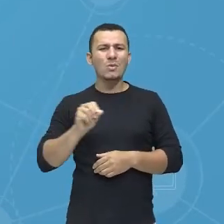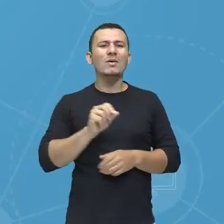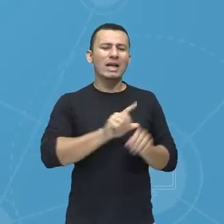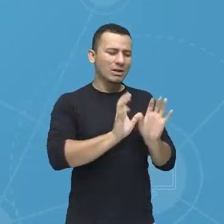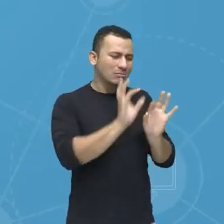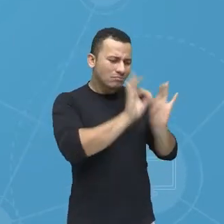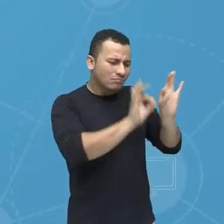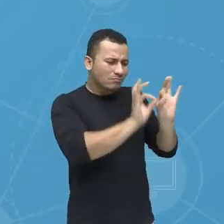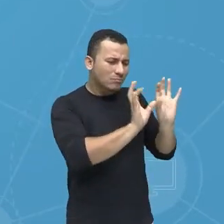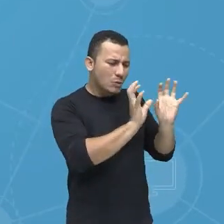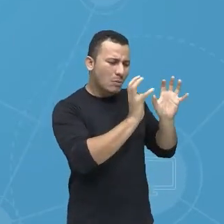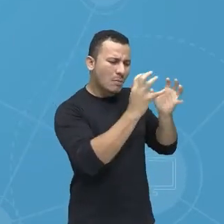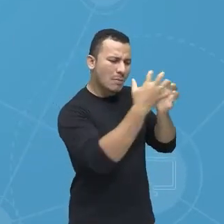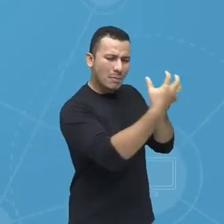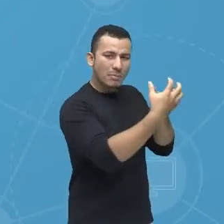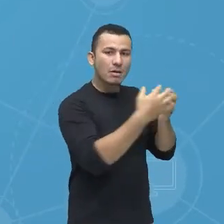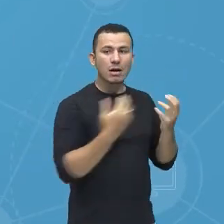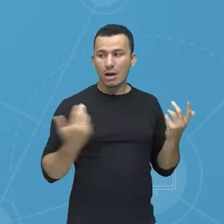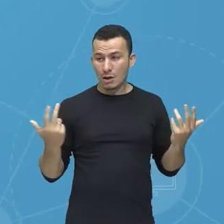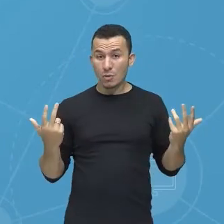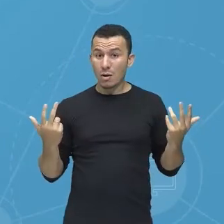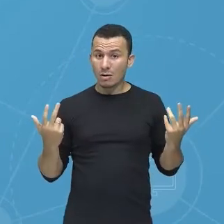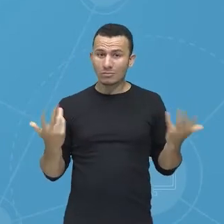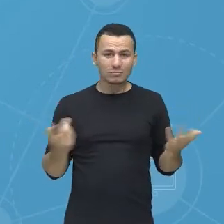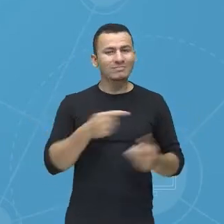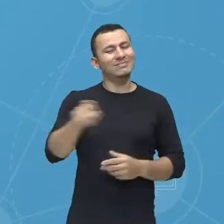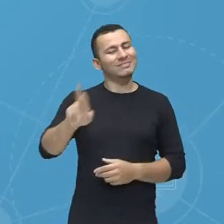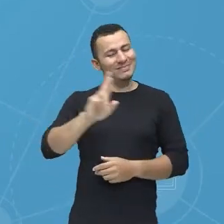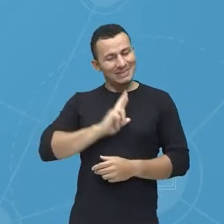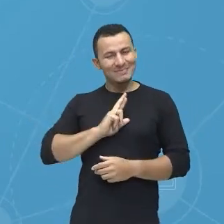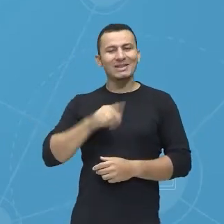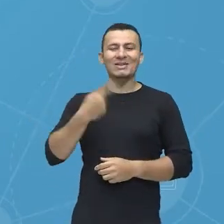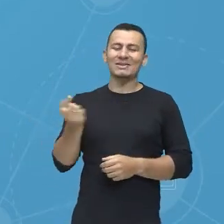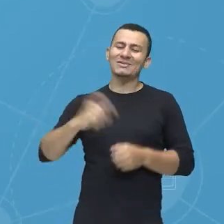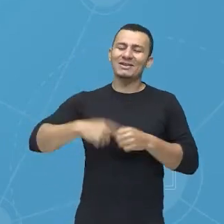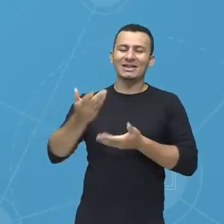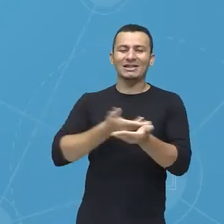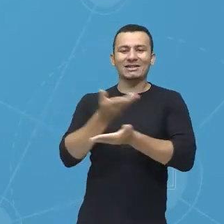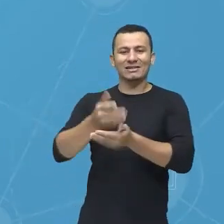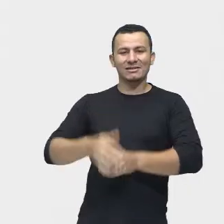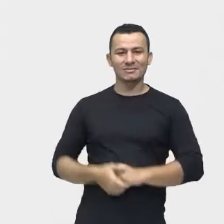analogia, certo? Muito bem. Trabalhando aí, daqui a pouquinho nós voltamos.